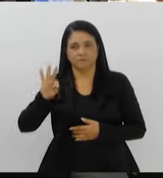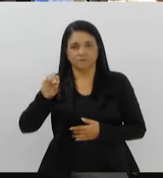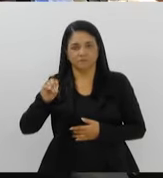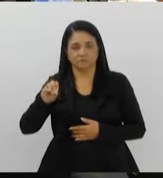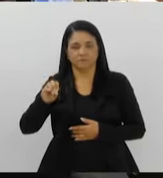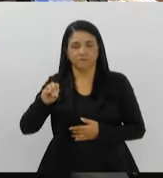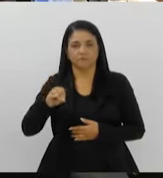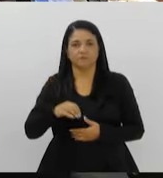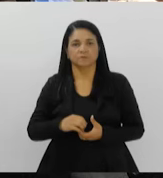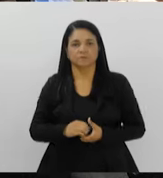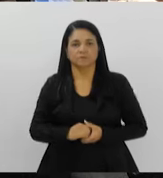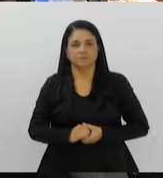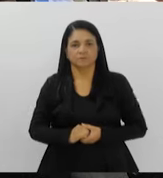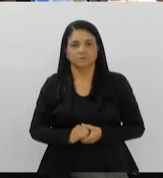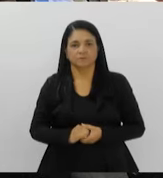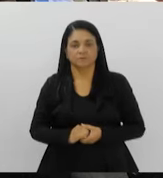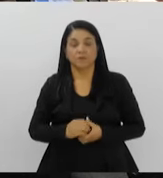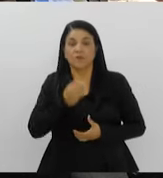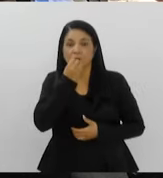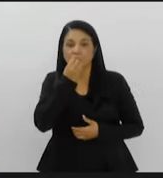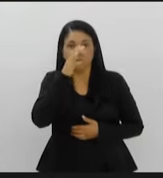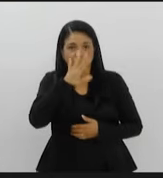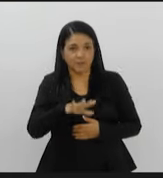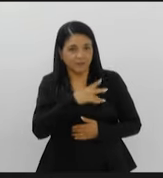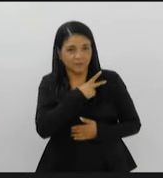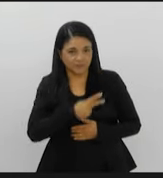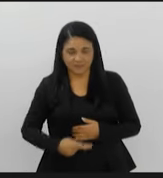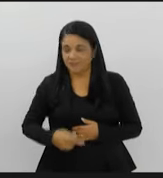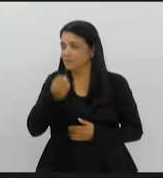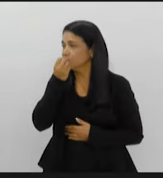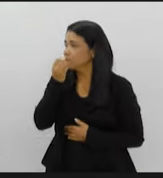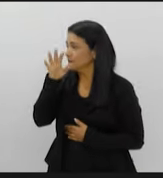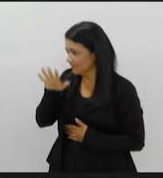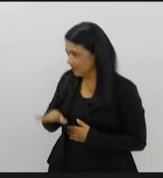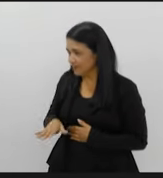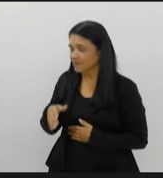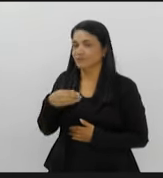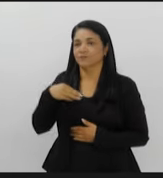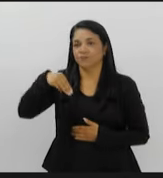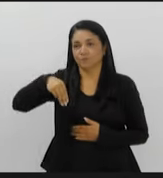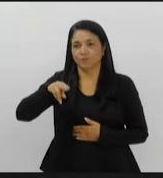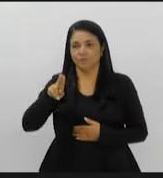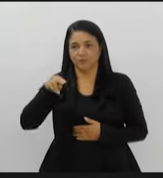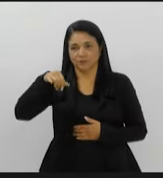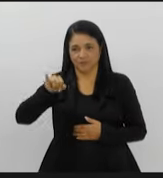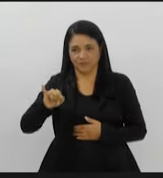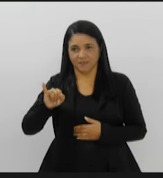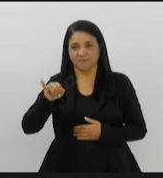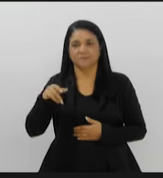Nosso nobre deputado Boa Muni tarde, Neto. Presidente. Boa tarde. Boa tarde, Muni. Está no online.